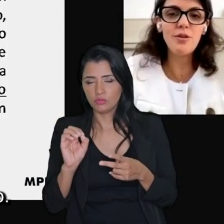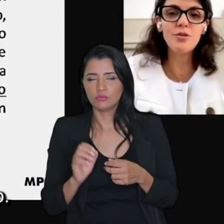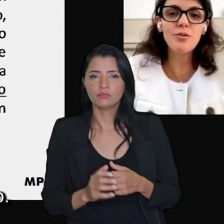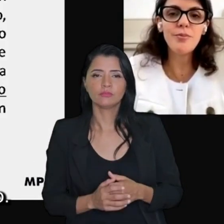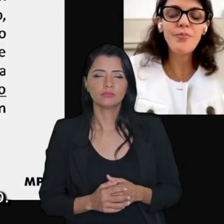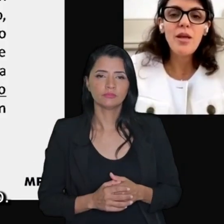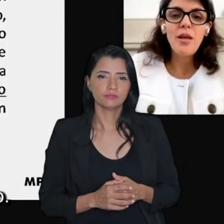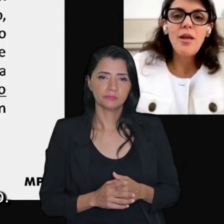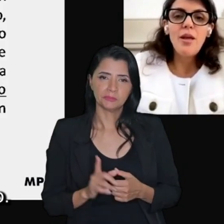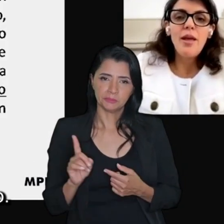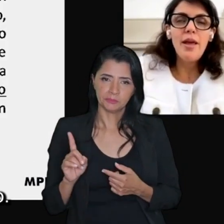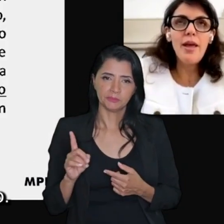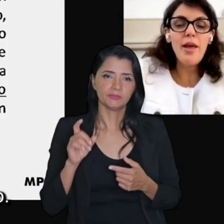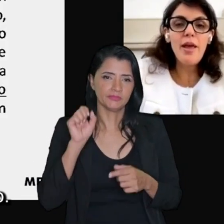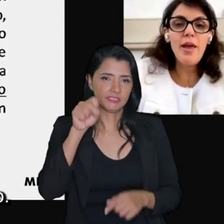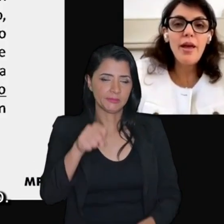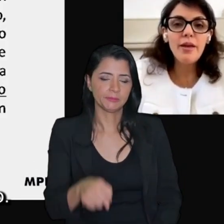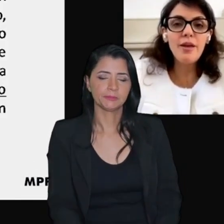Isso.